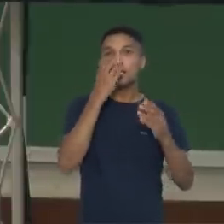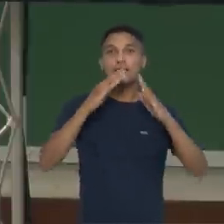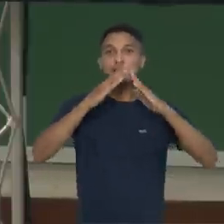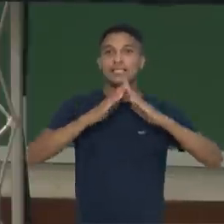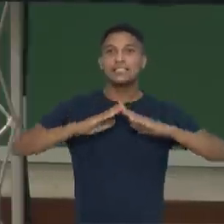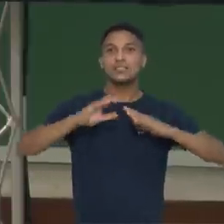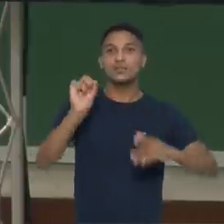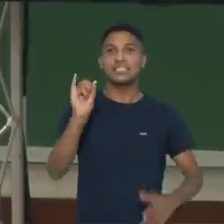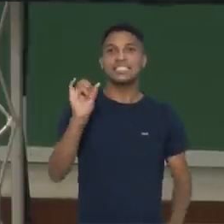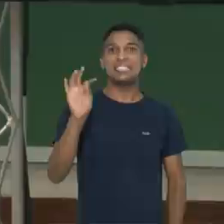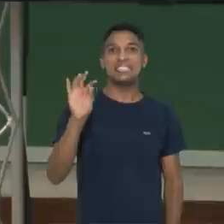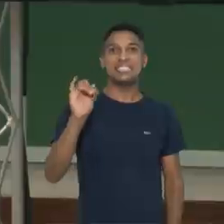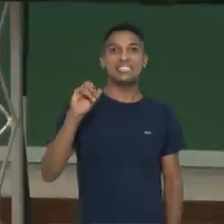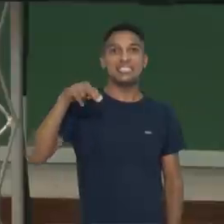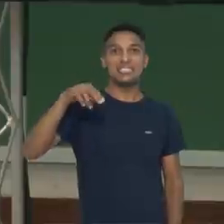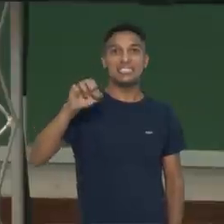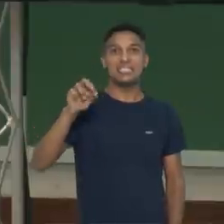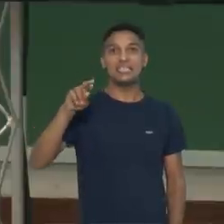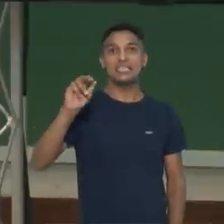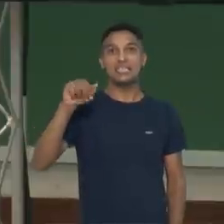Circo.